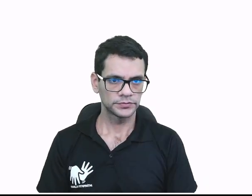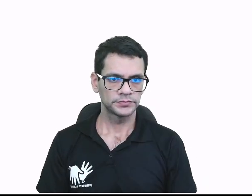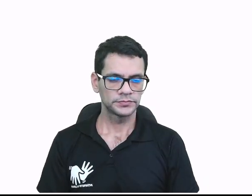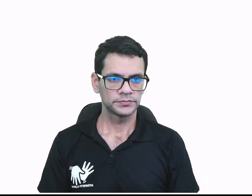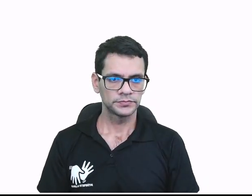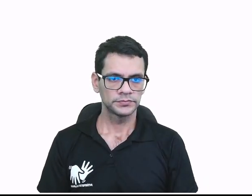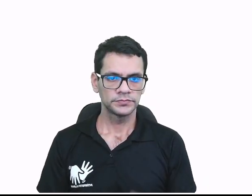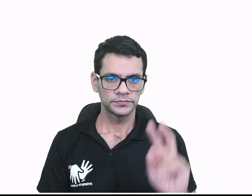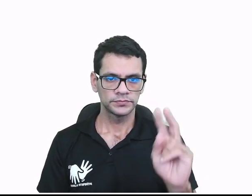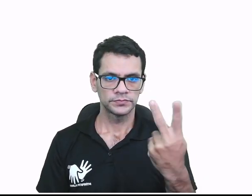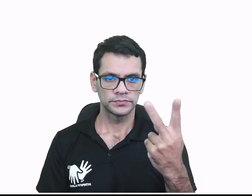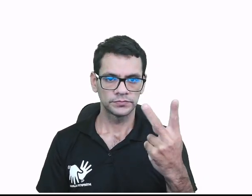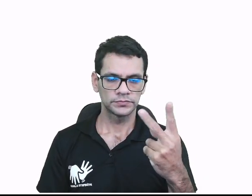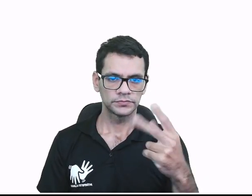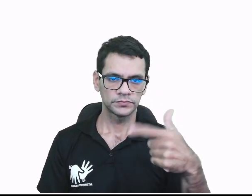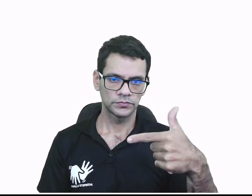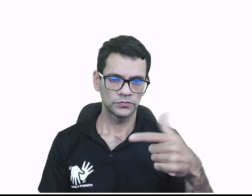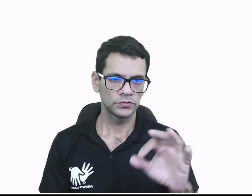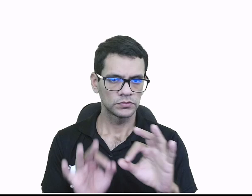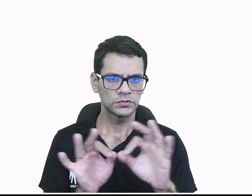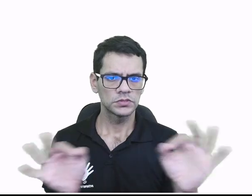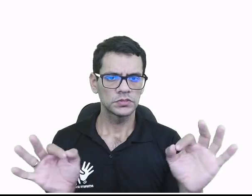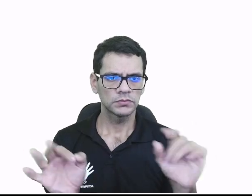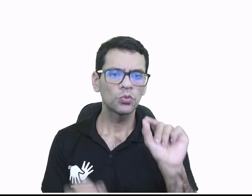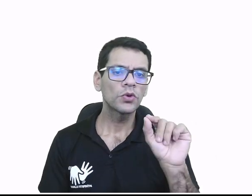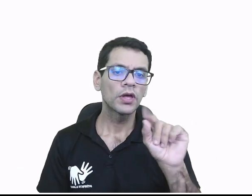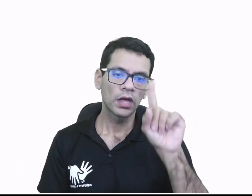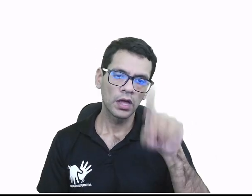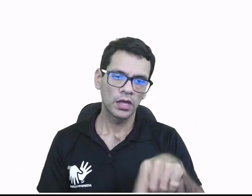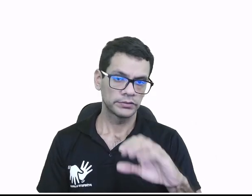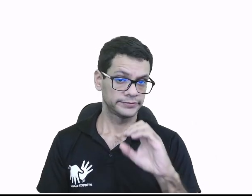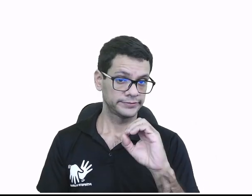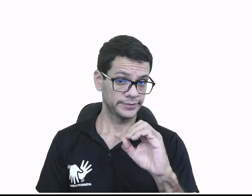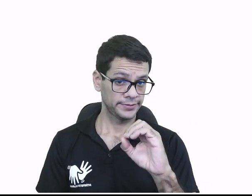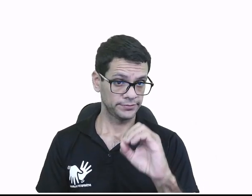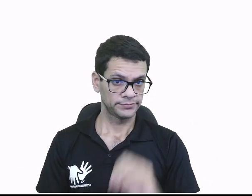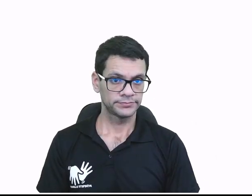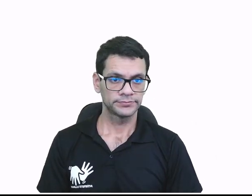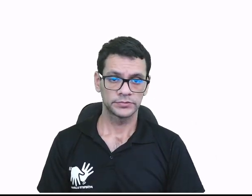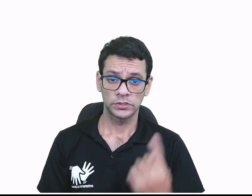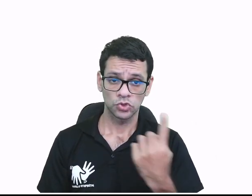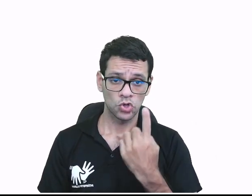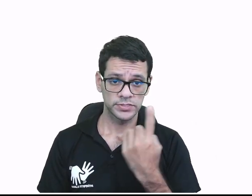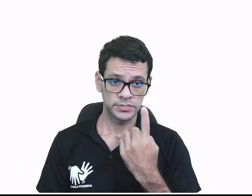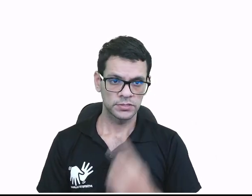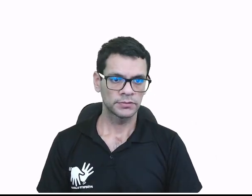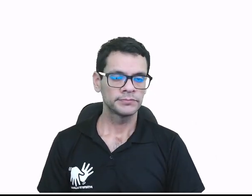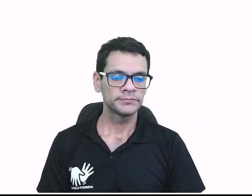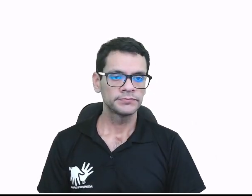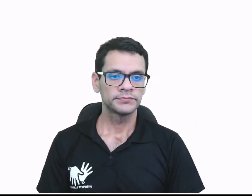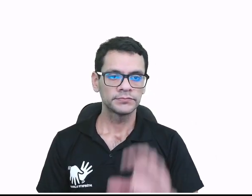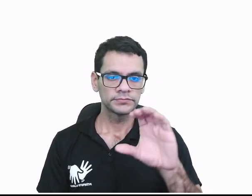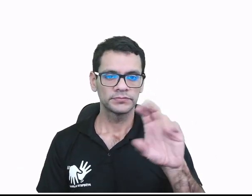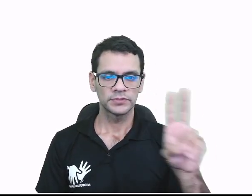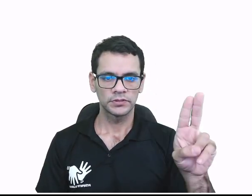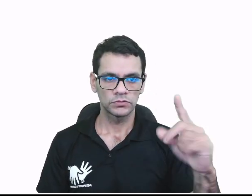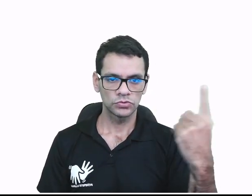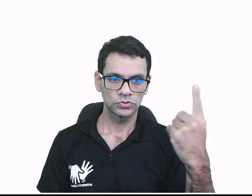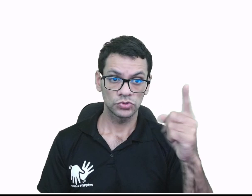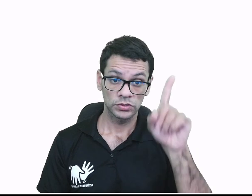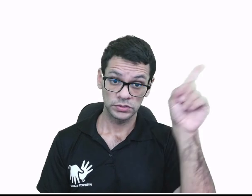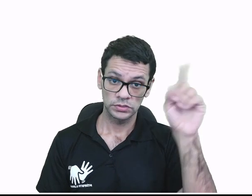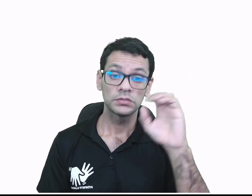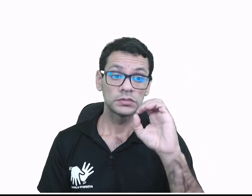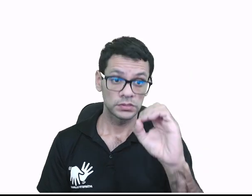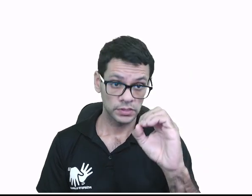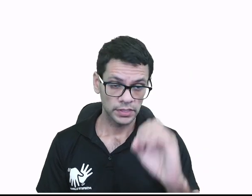Aqui, substância simples, vai ser 0. Substância simples,